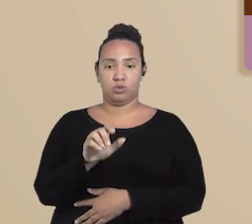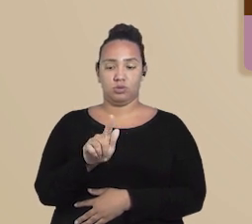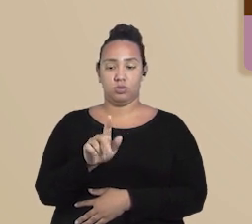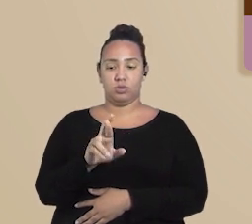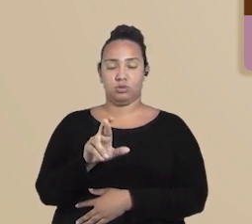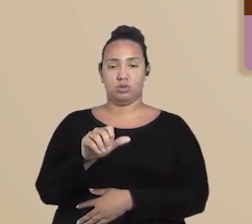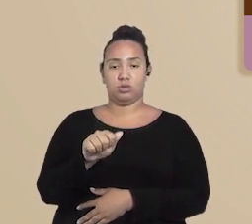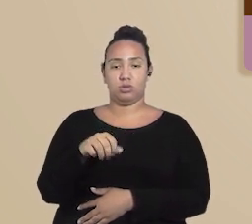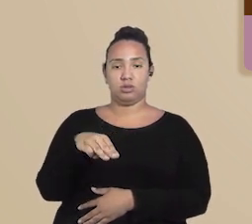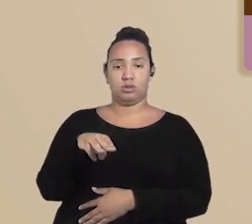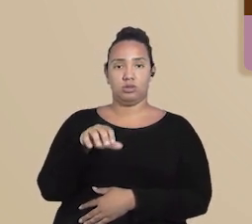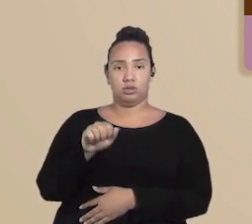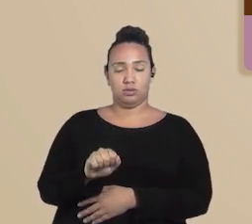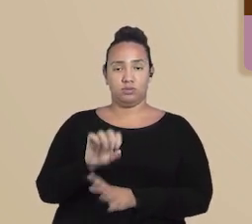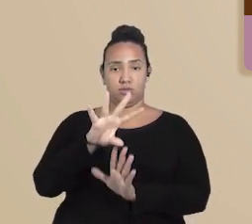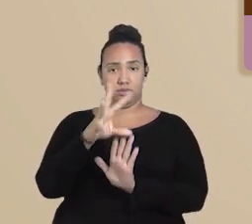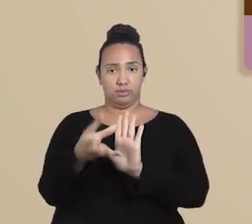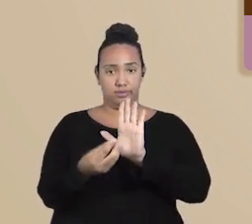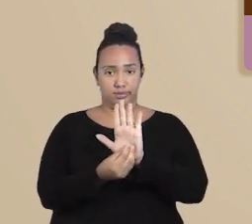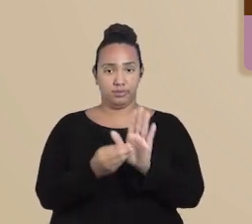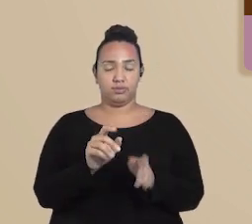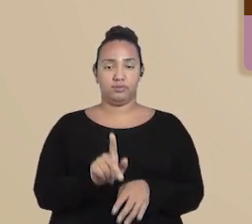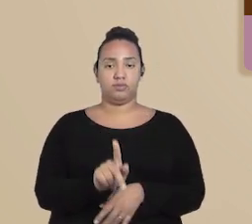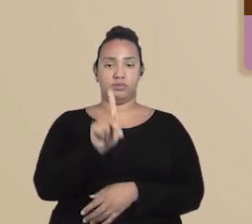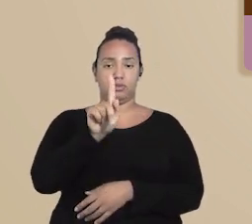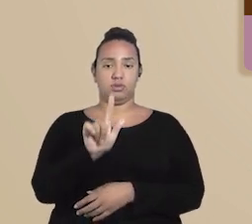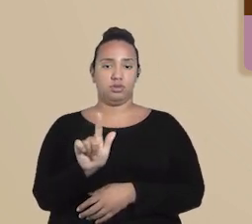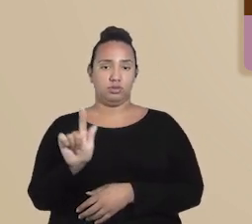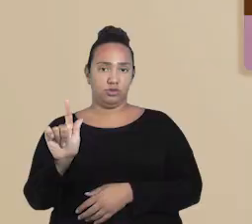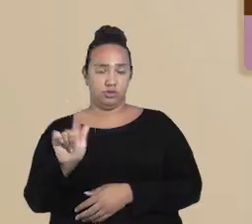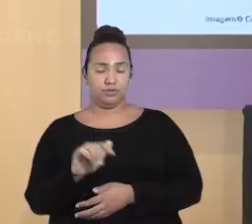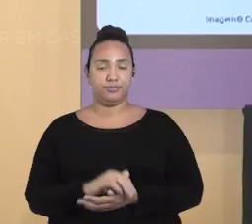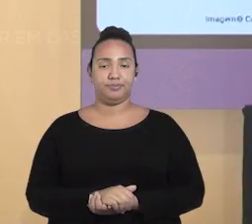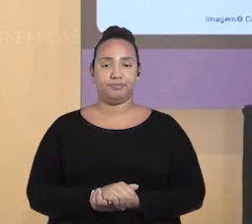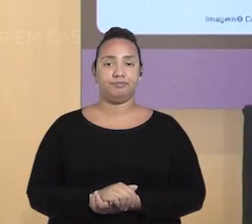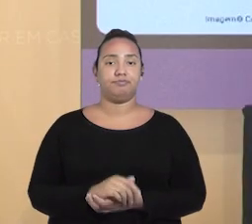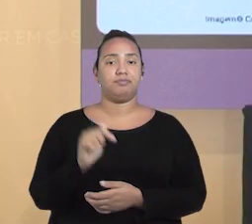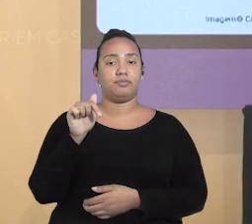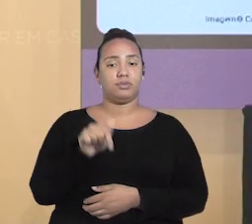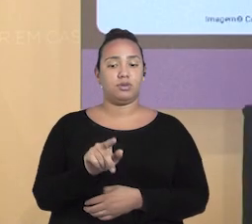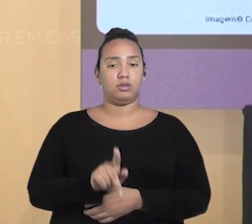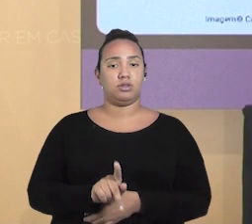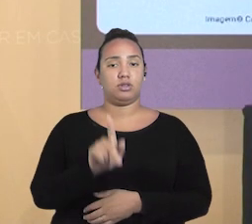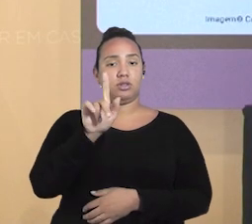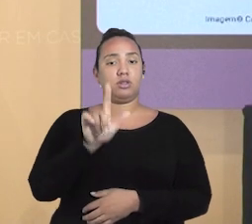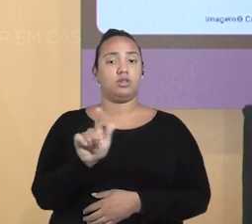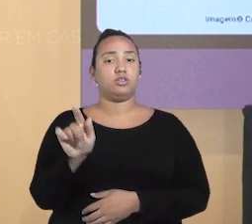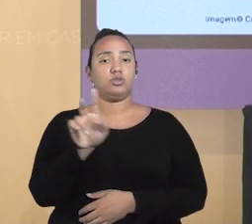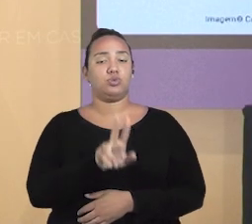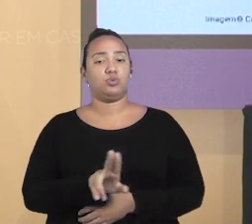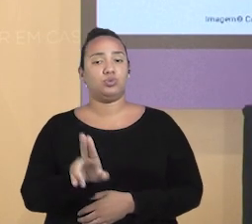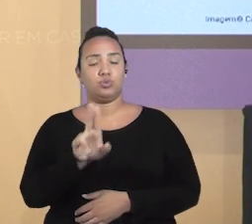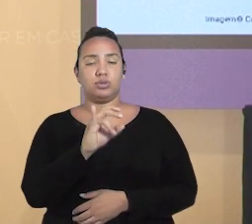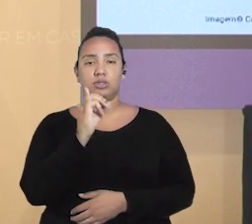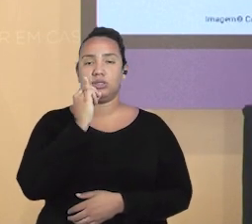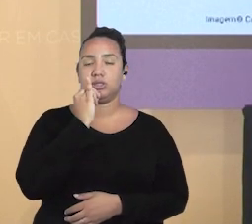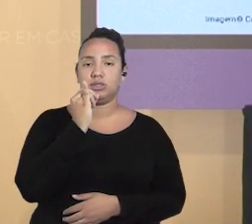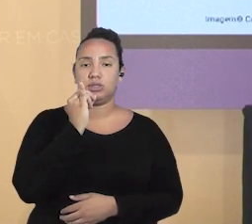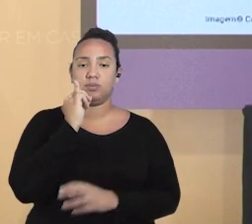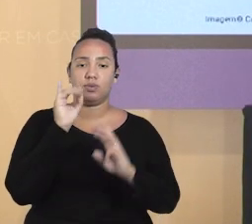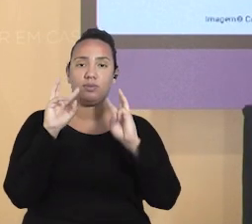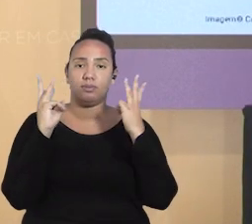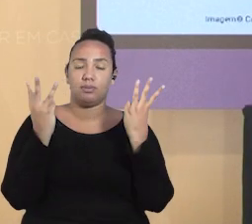cujo símbolo é representado por kg. Utilizamos a unidade de medida de quilograma